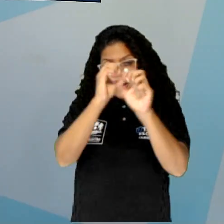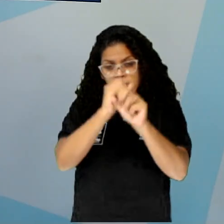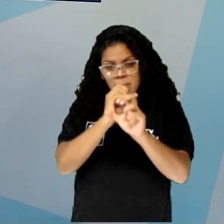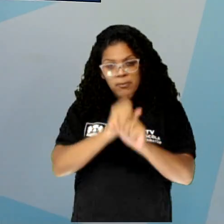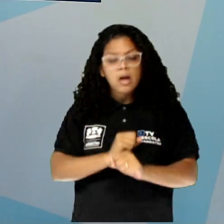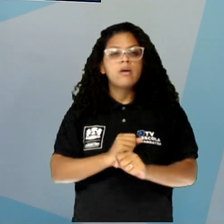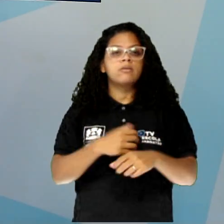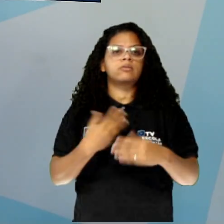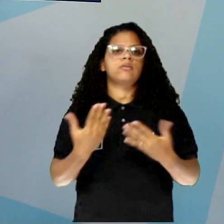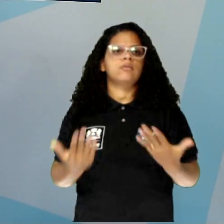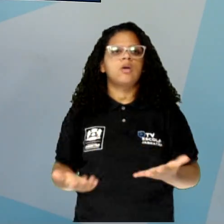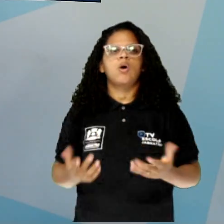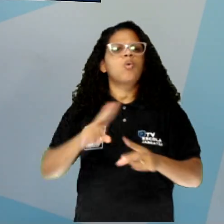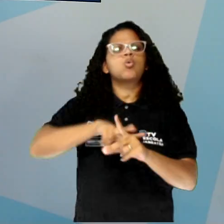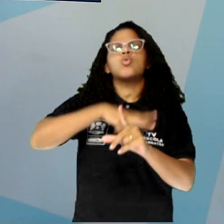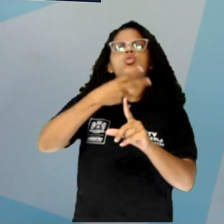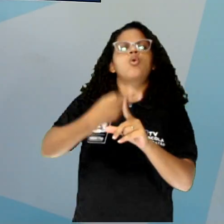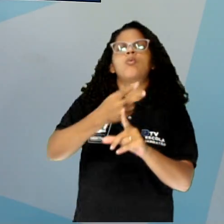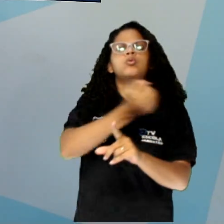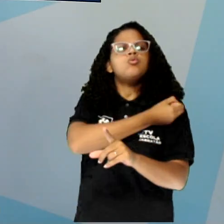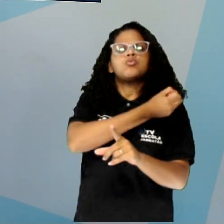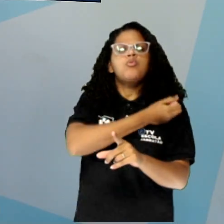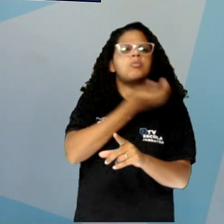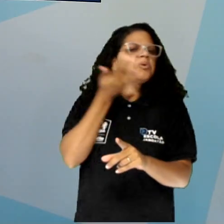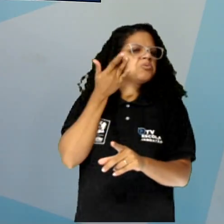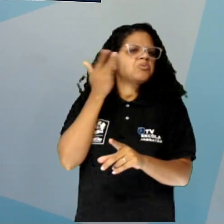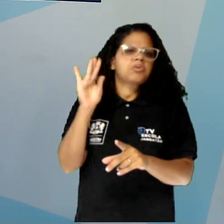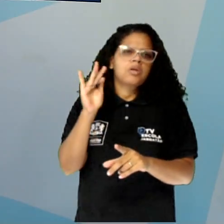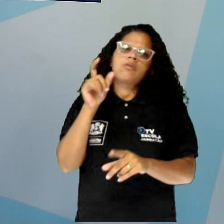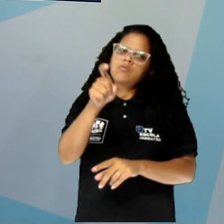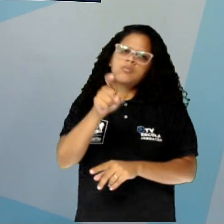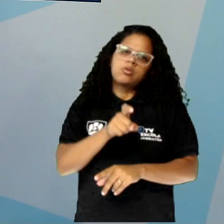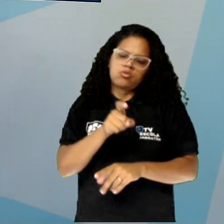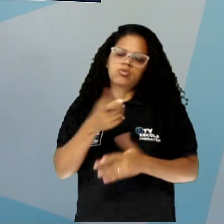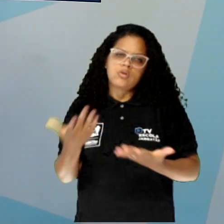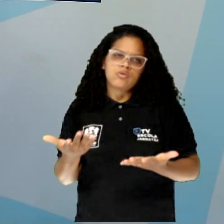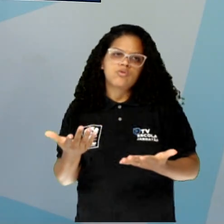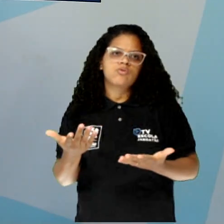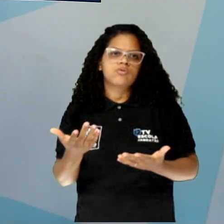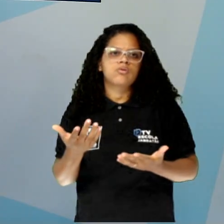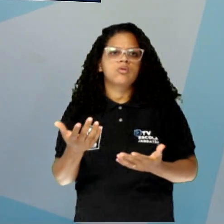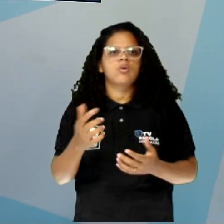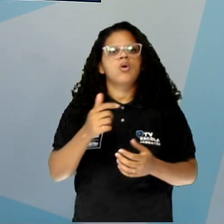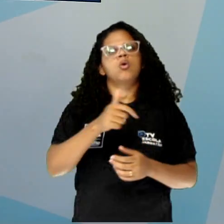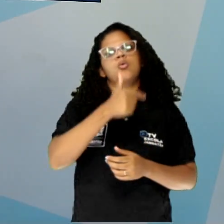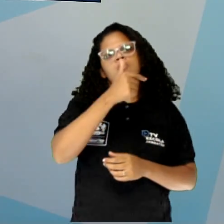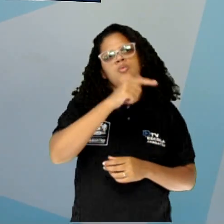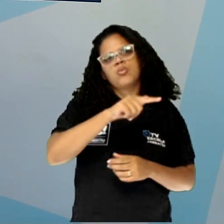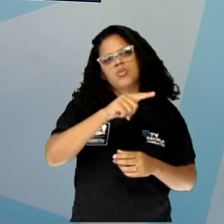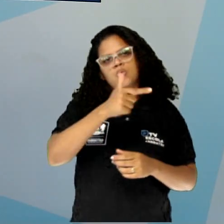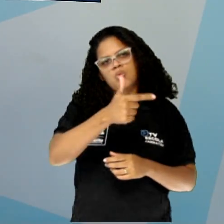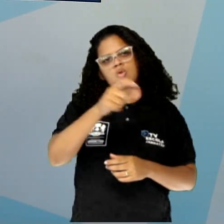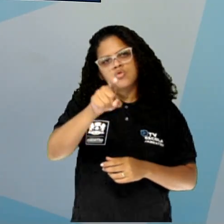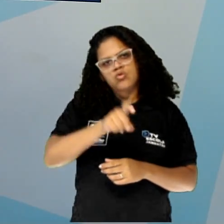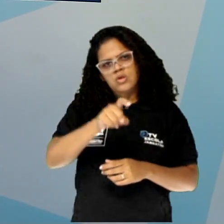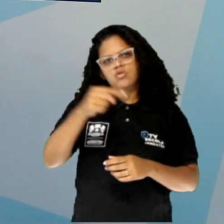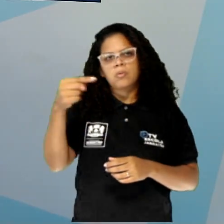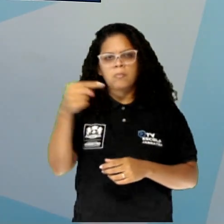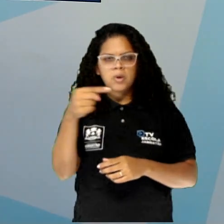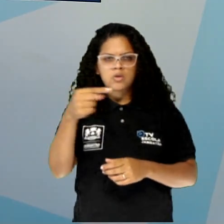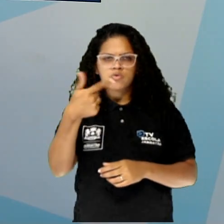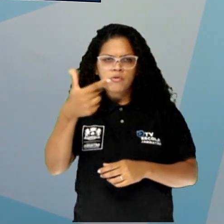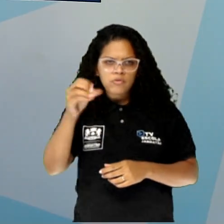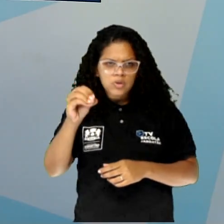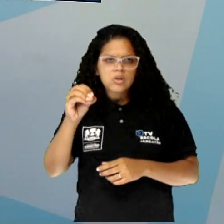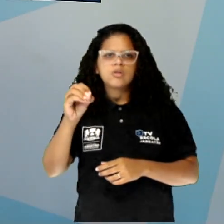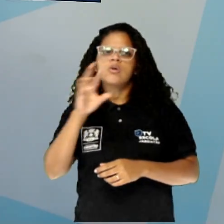dobro de um número, que eu não sei quem é. Então, eu vou chamar de x, por exemplo. Então, é o dobro de x. Tirando 20, menos 20, é igual a